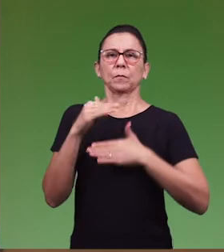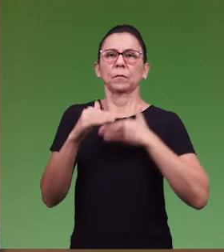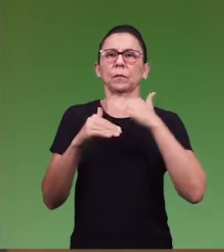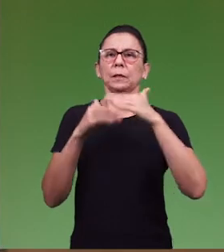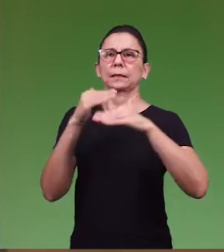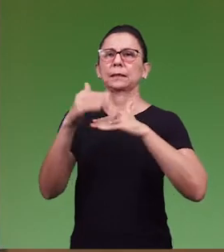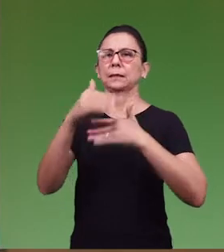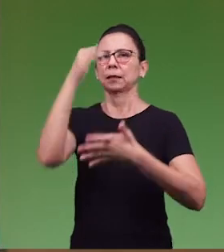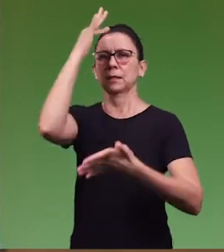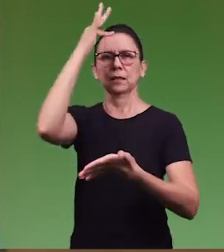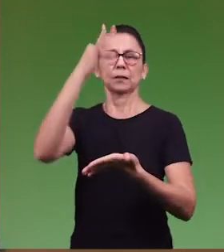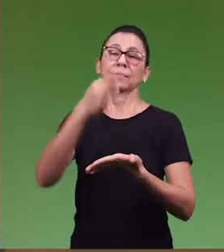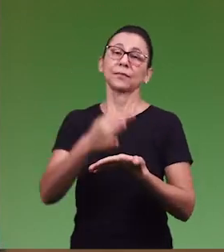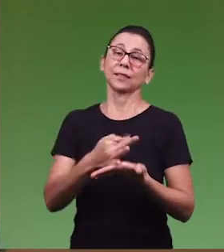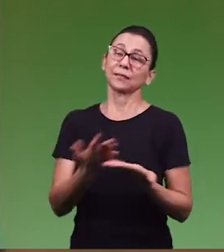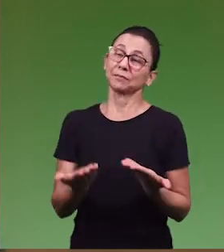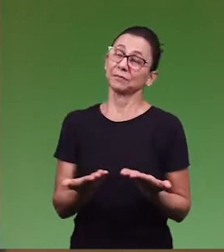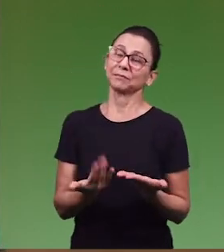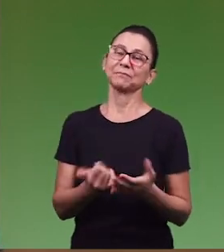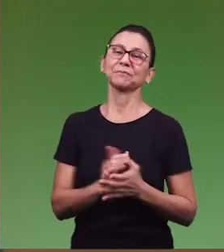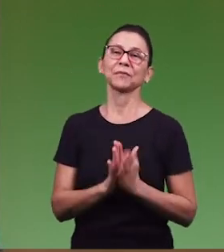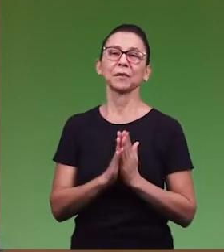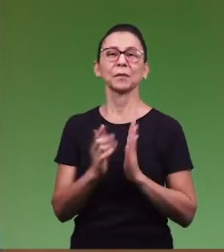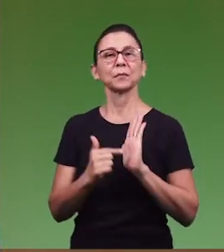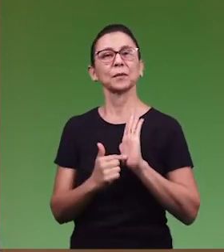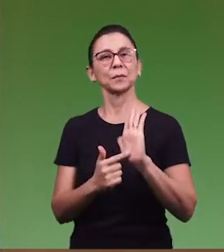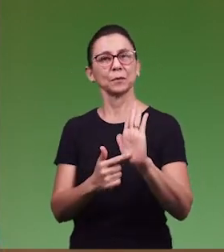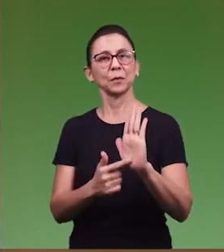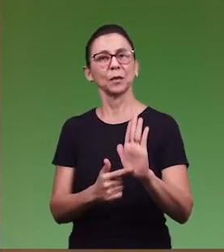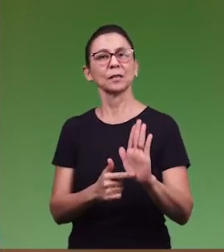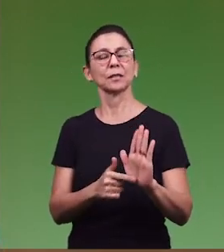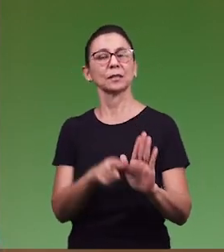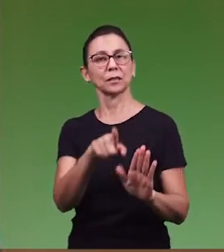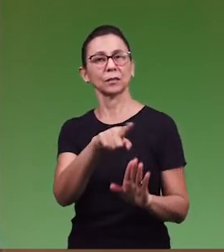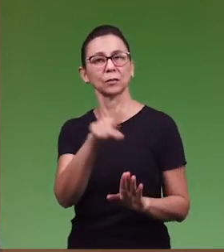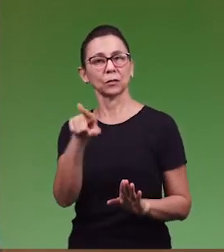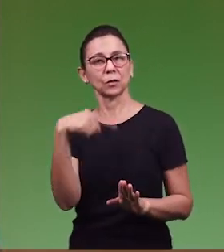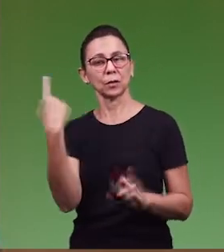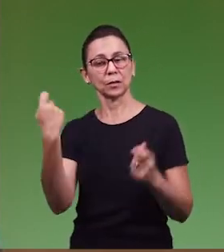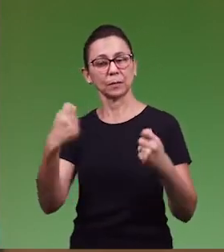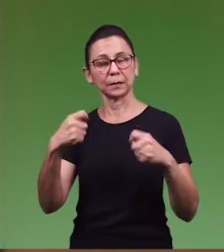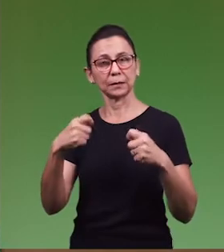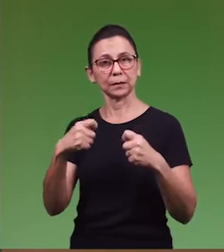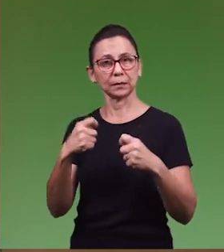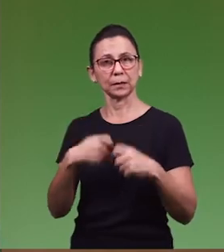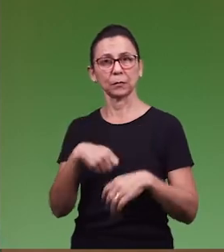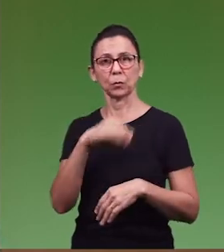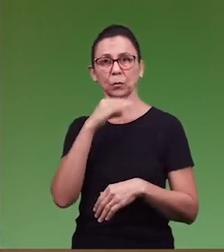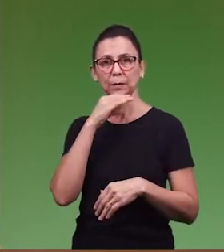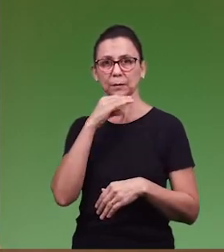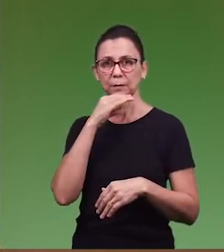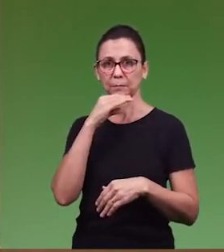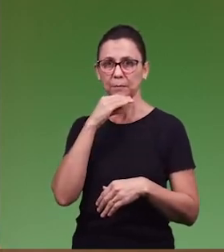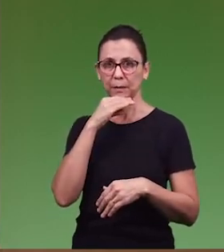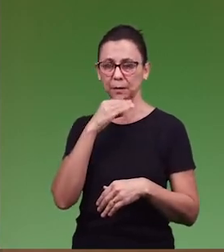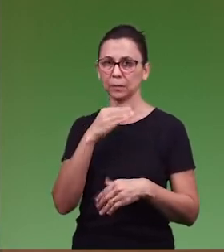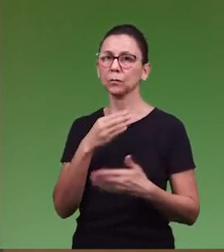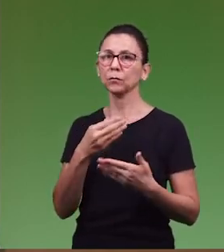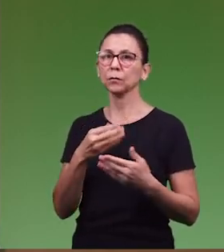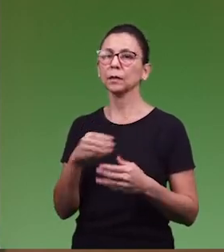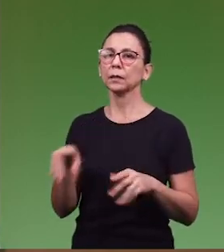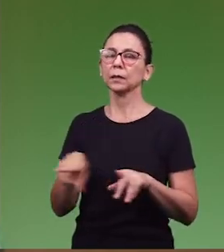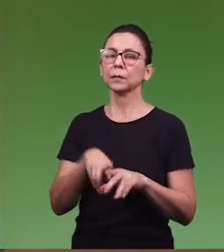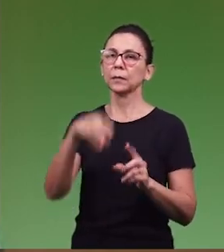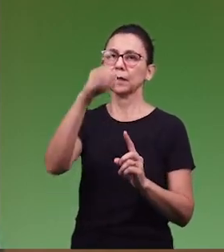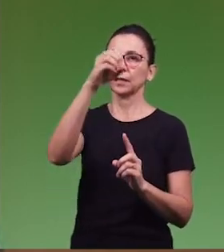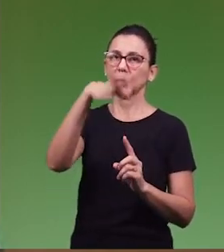palavra diz, portanto, crescei na graça e no conhecimento. Então, a graça é aquilo que vem do Senhor. E o conhecimento é aquilo